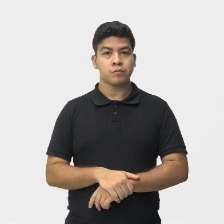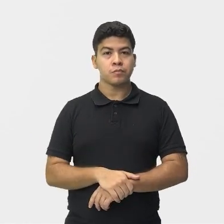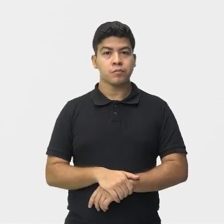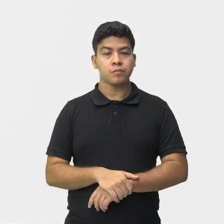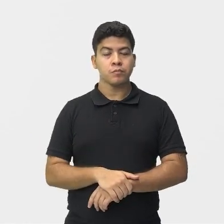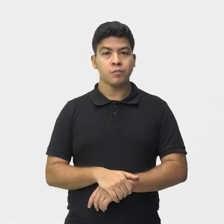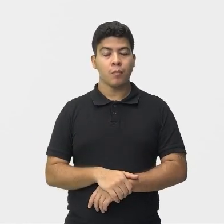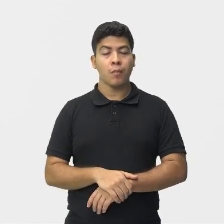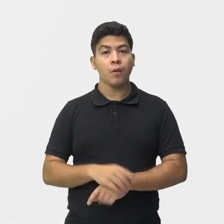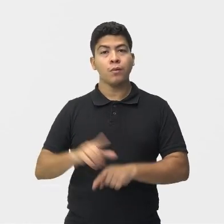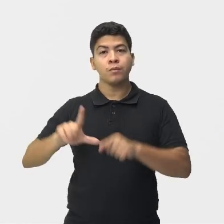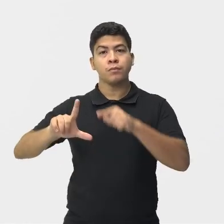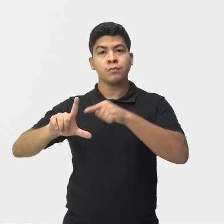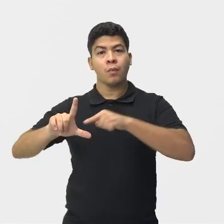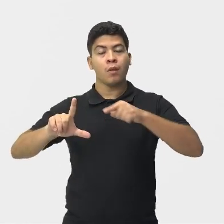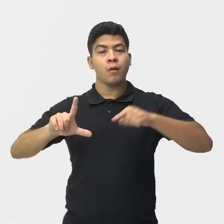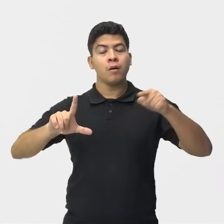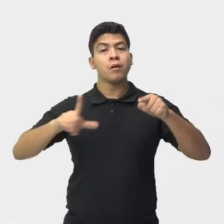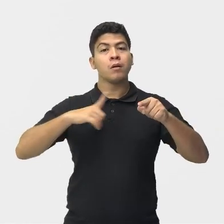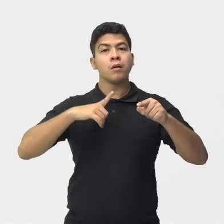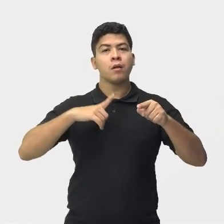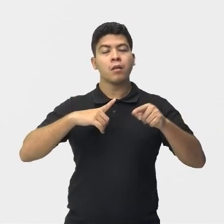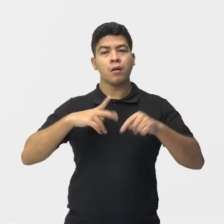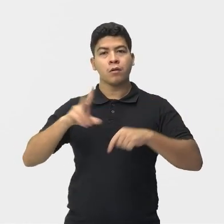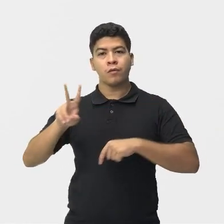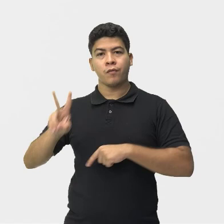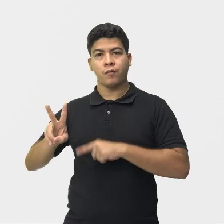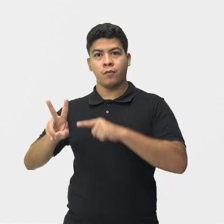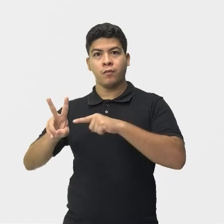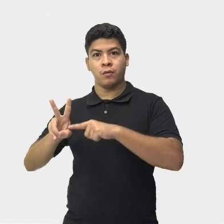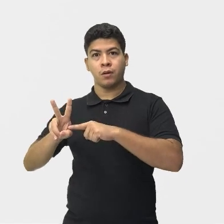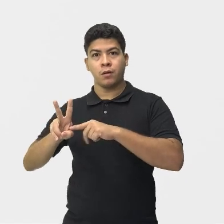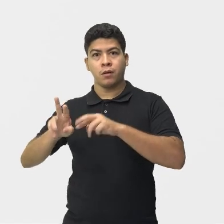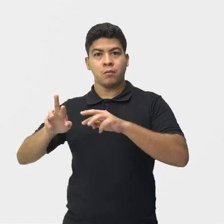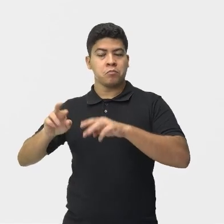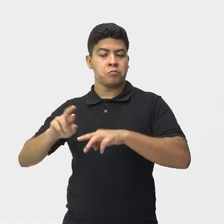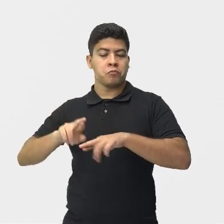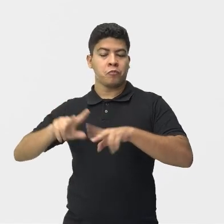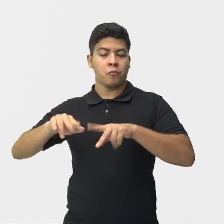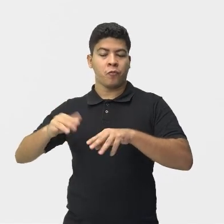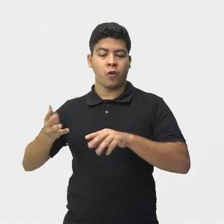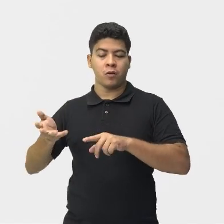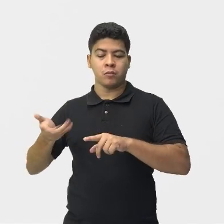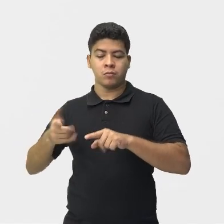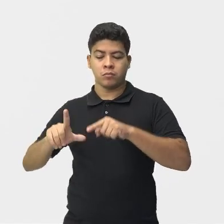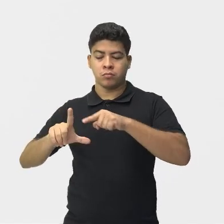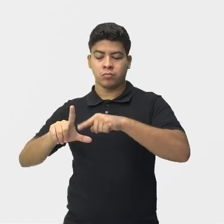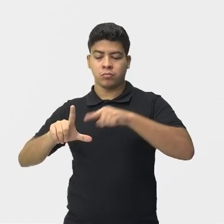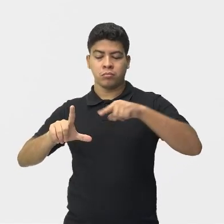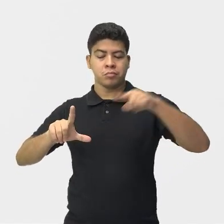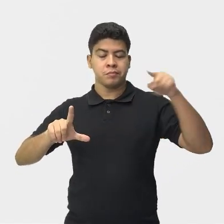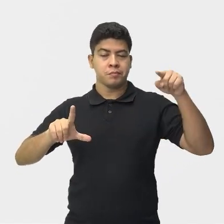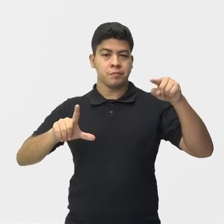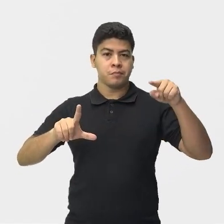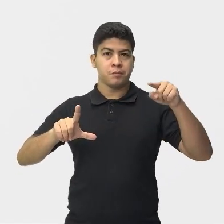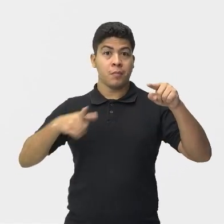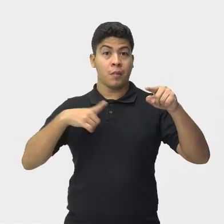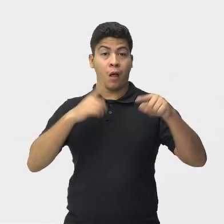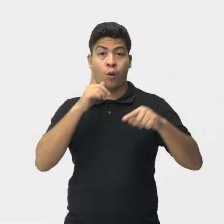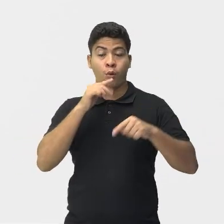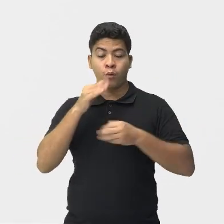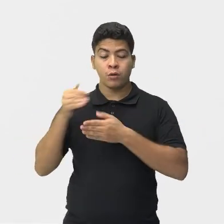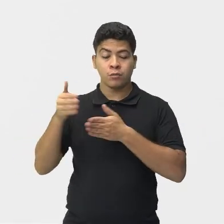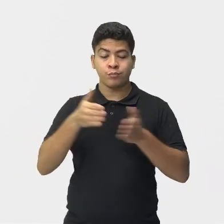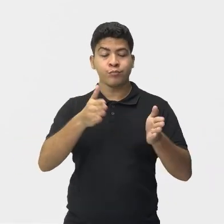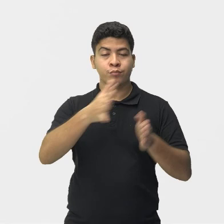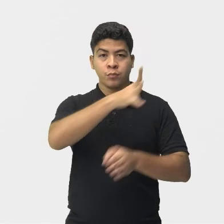Continuando, o gráfico representa as velocidades em função do tempo desse barco, navegando no rio do estado do Amazonas.